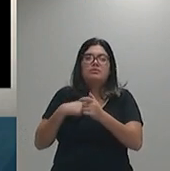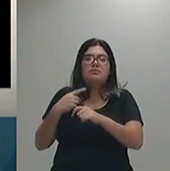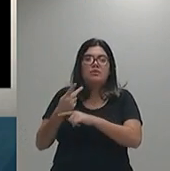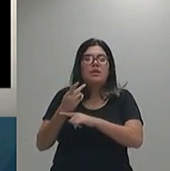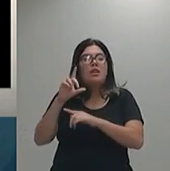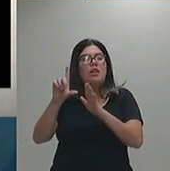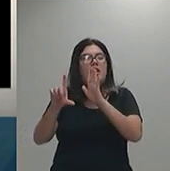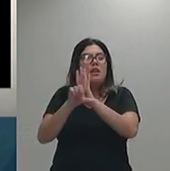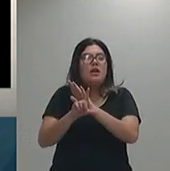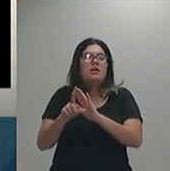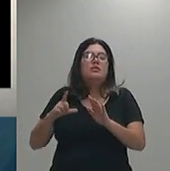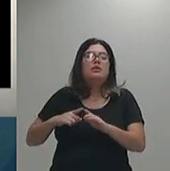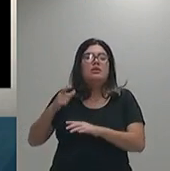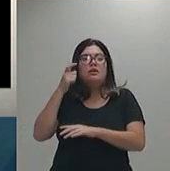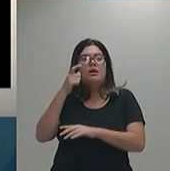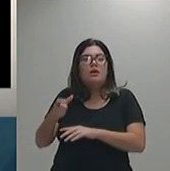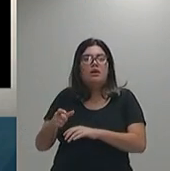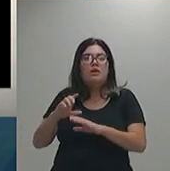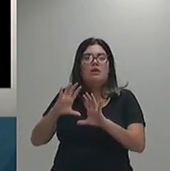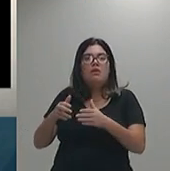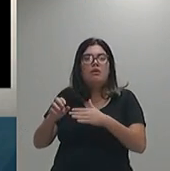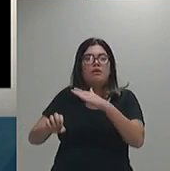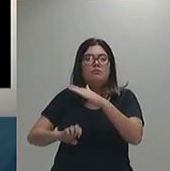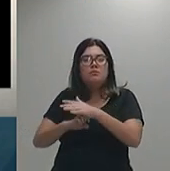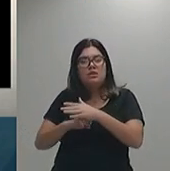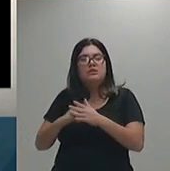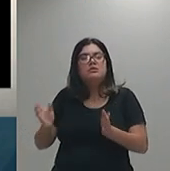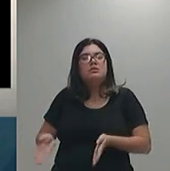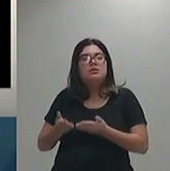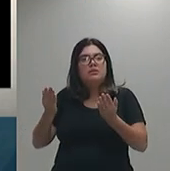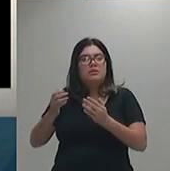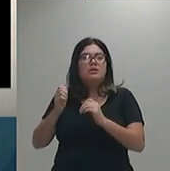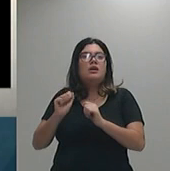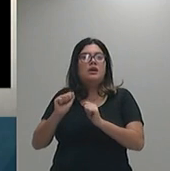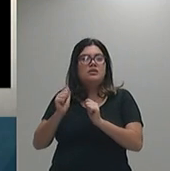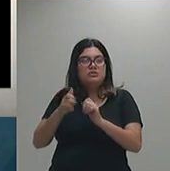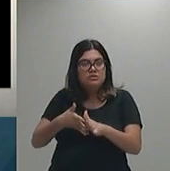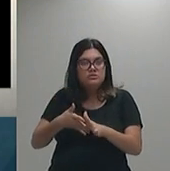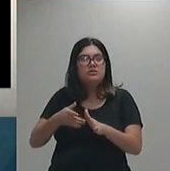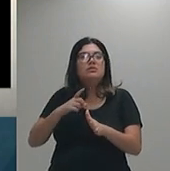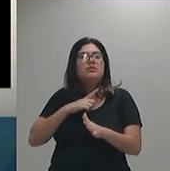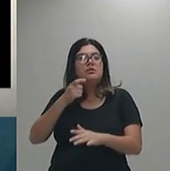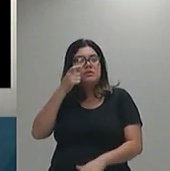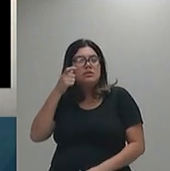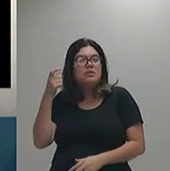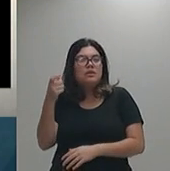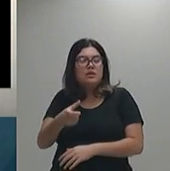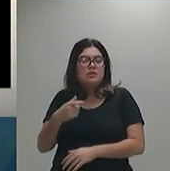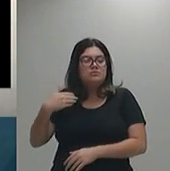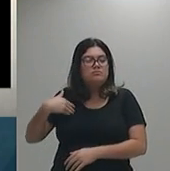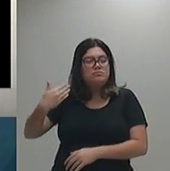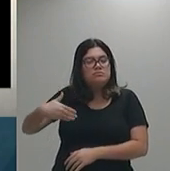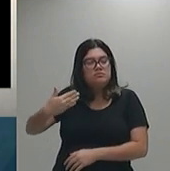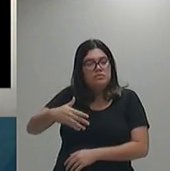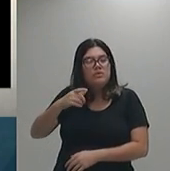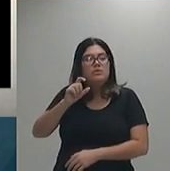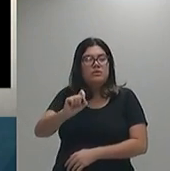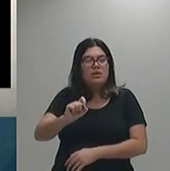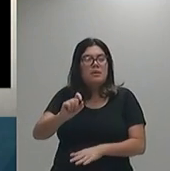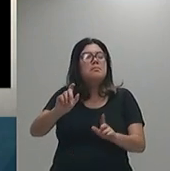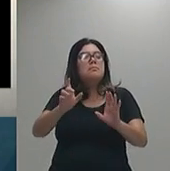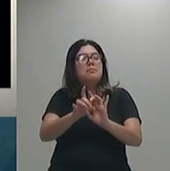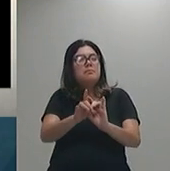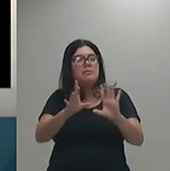da companhia incentivar o agir no interesse desta para na sequência permitir que a